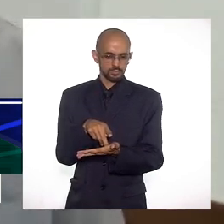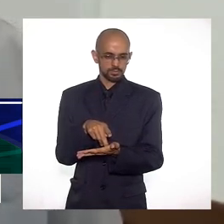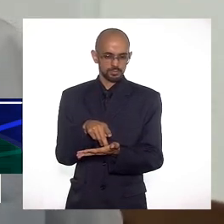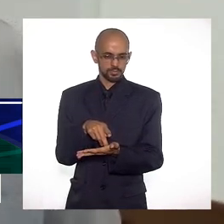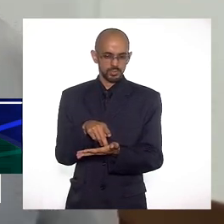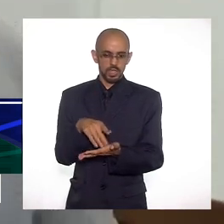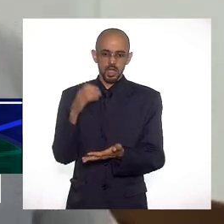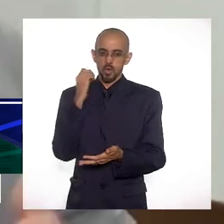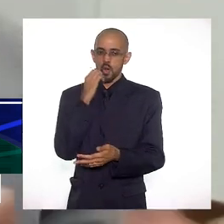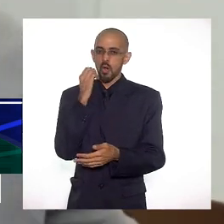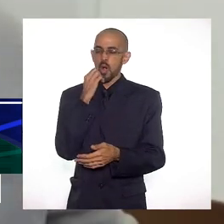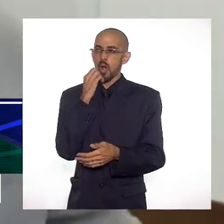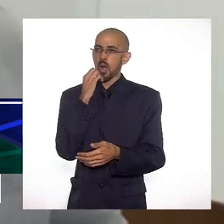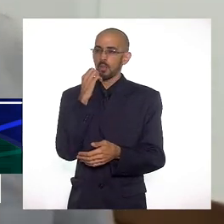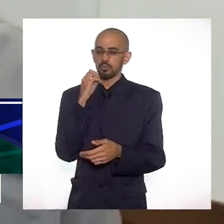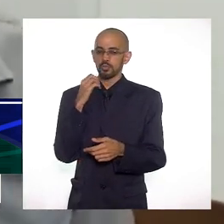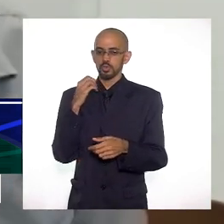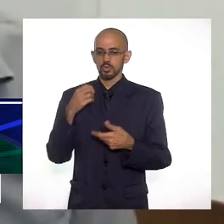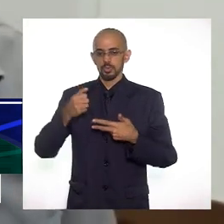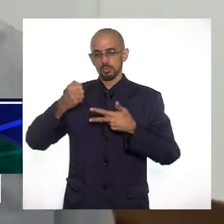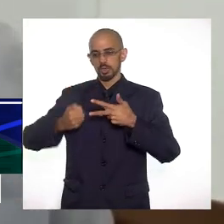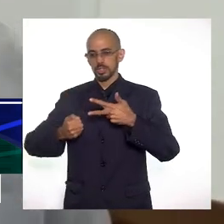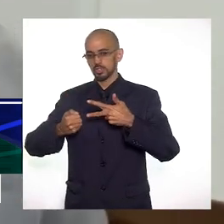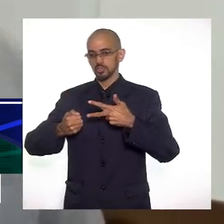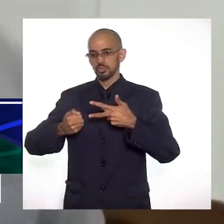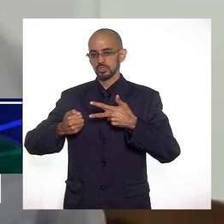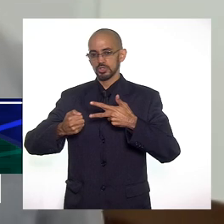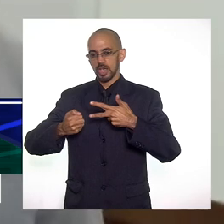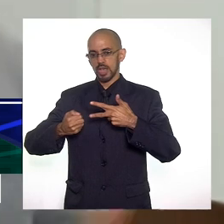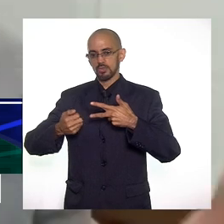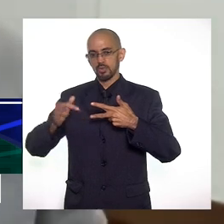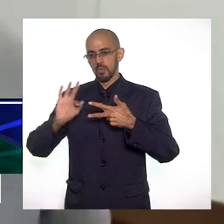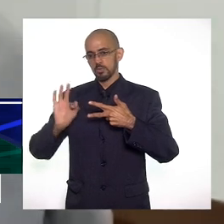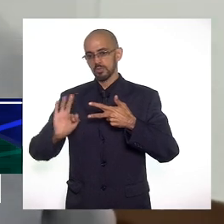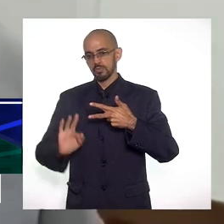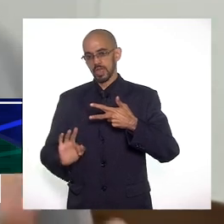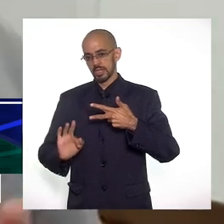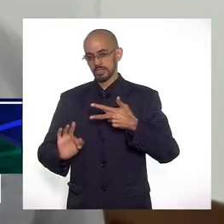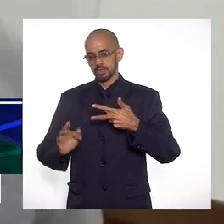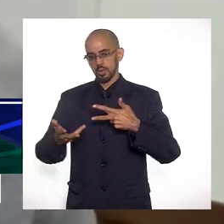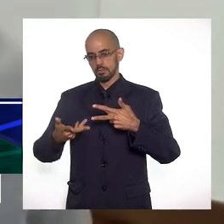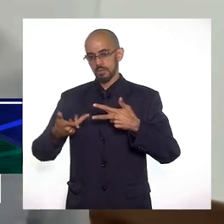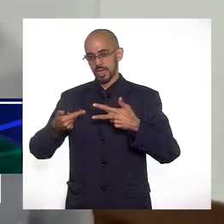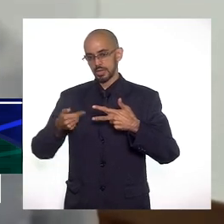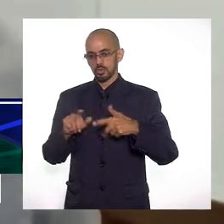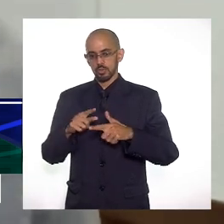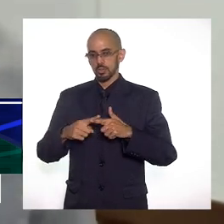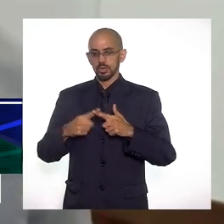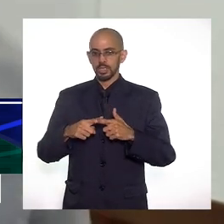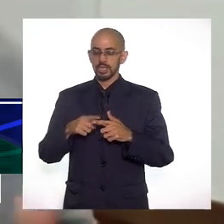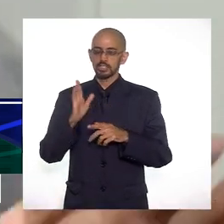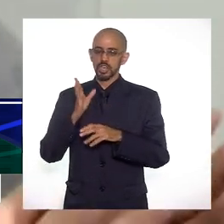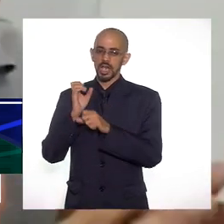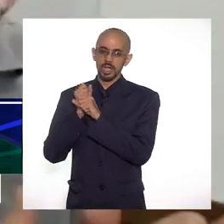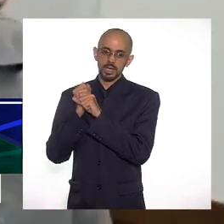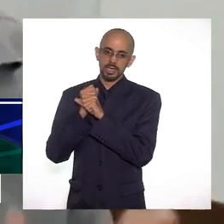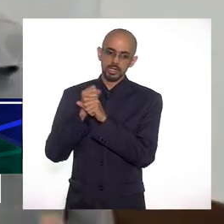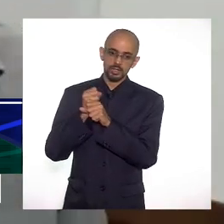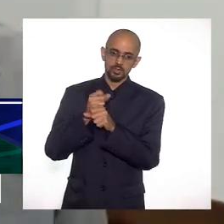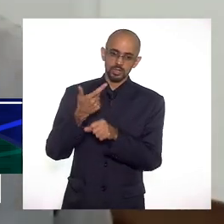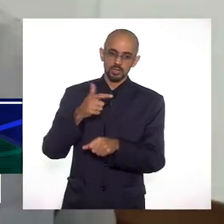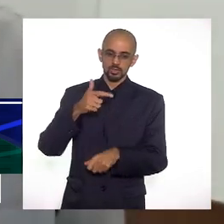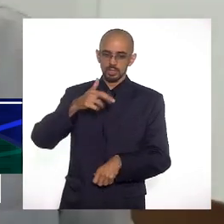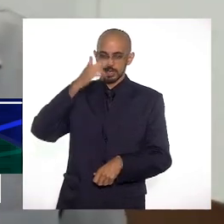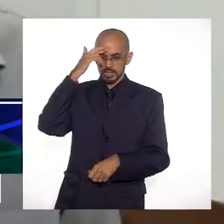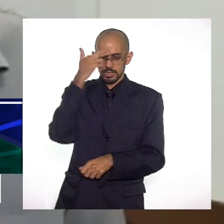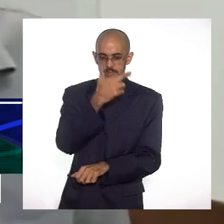Paulo disse, que o Judiciário ficou muito feliz com o mérito, porque ao longo de anos ele não respeita aquilo que ele deveria